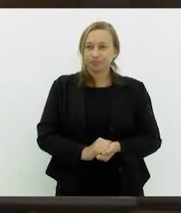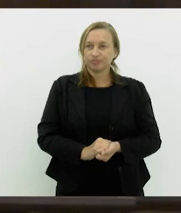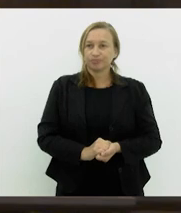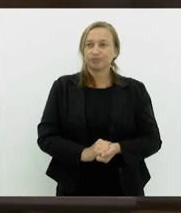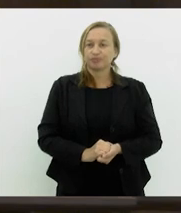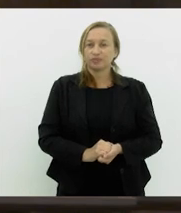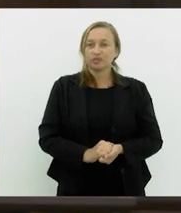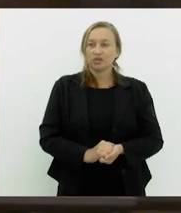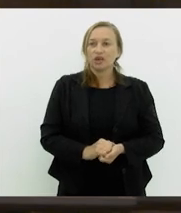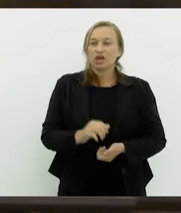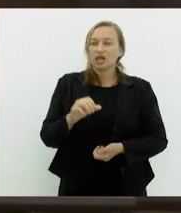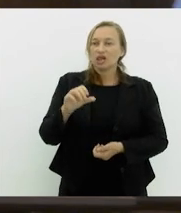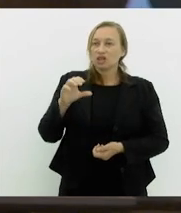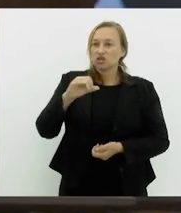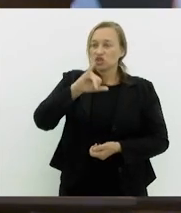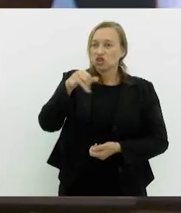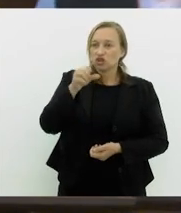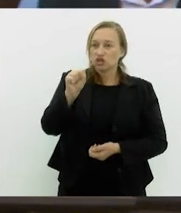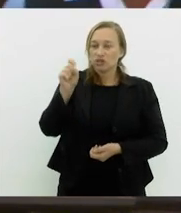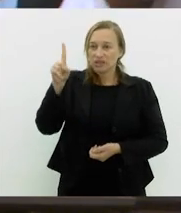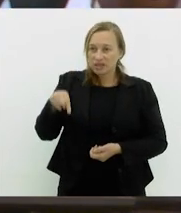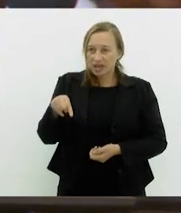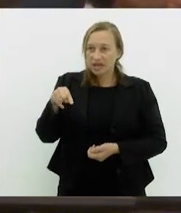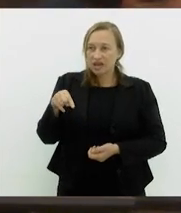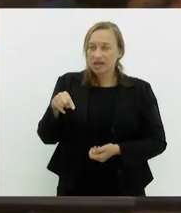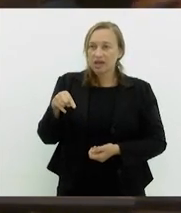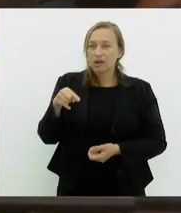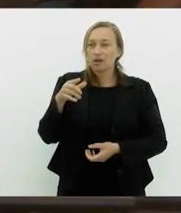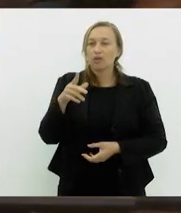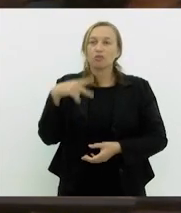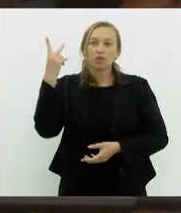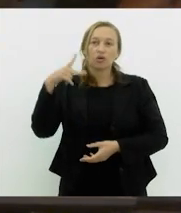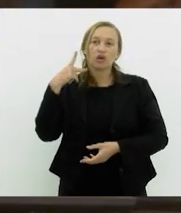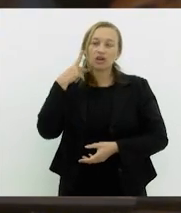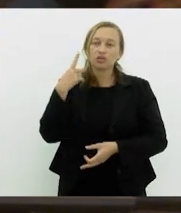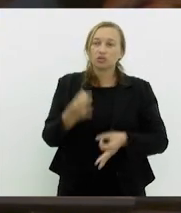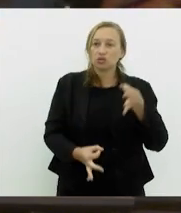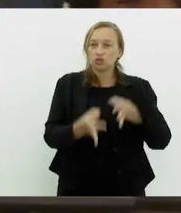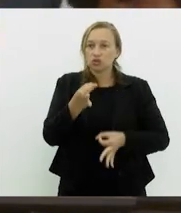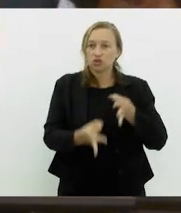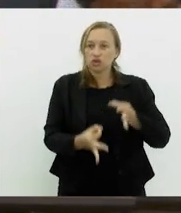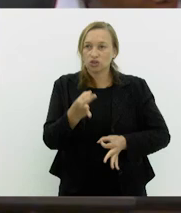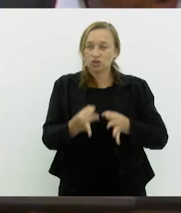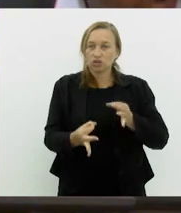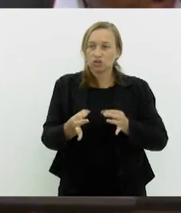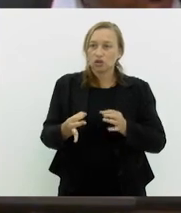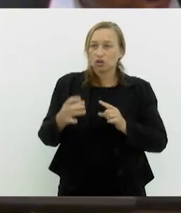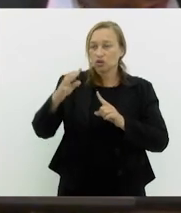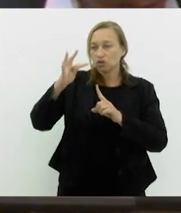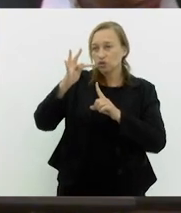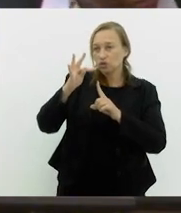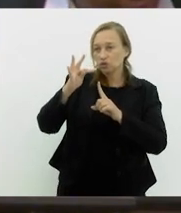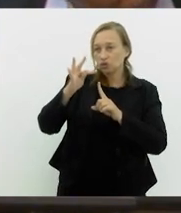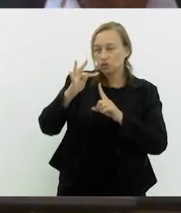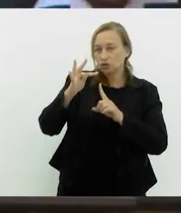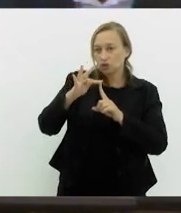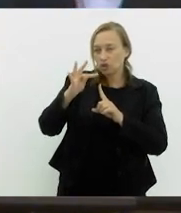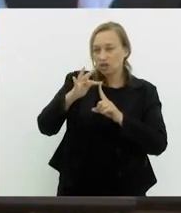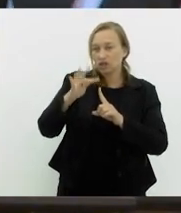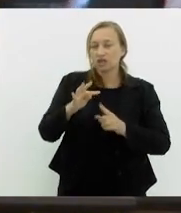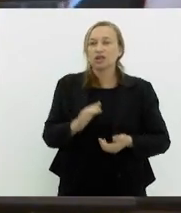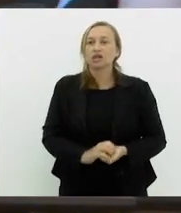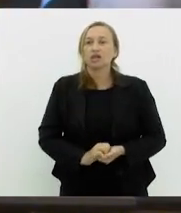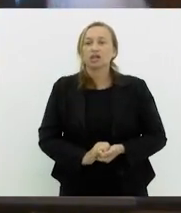Senhor Divino José Ribeiro, procurador jurídico da Assembleia Legislativa do Estado de Tocantins. Senhor Antônio Silva, procurador da